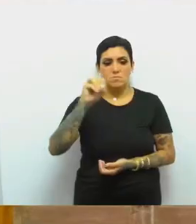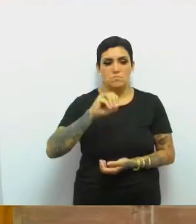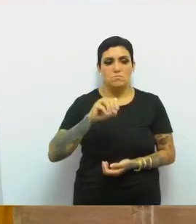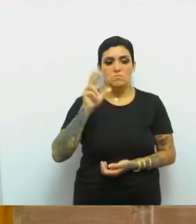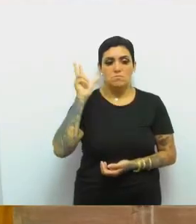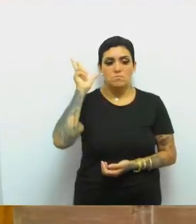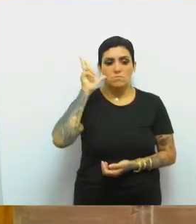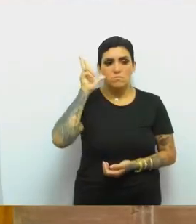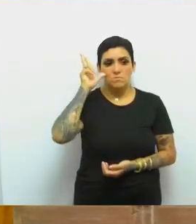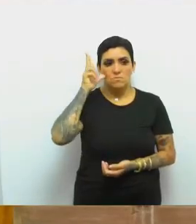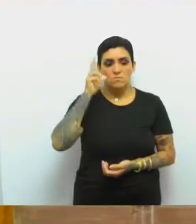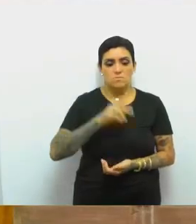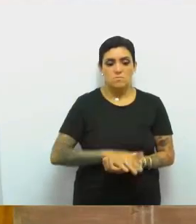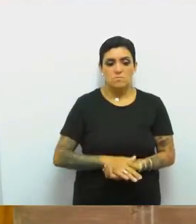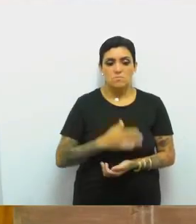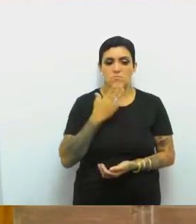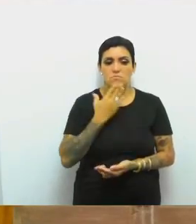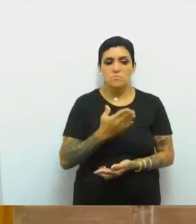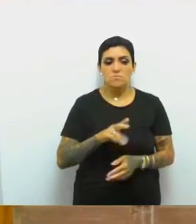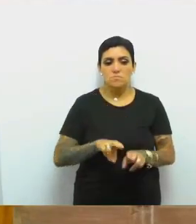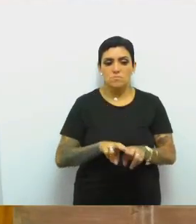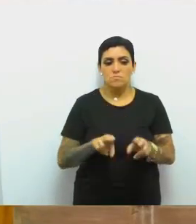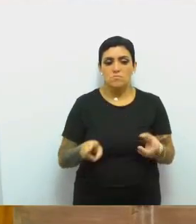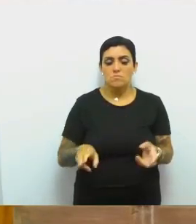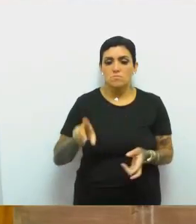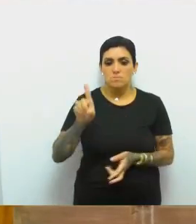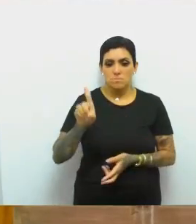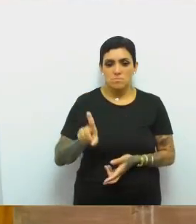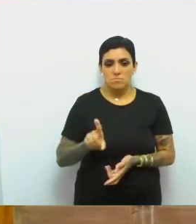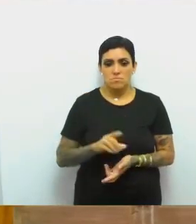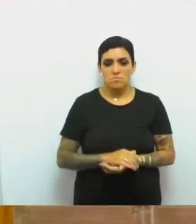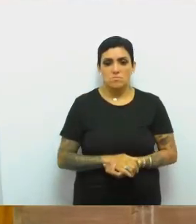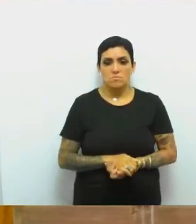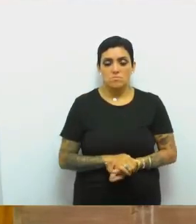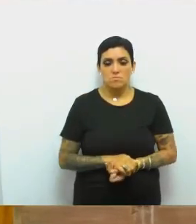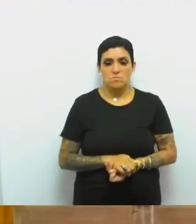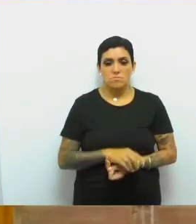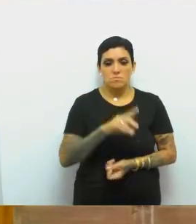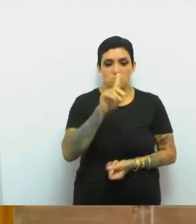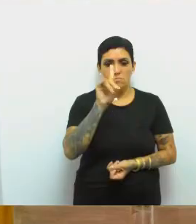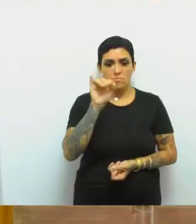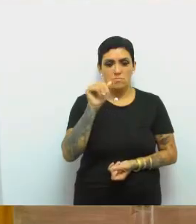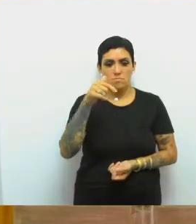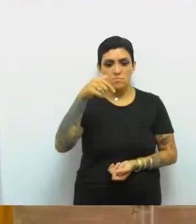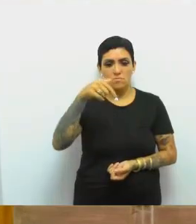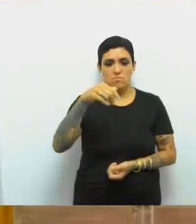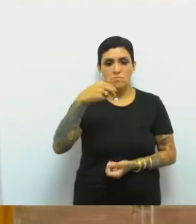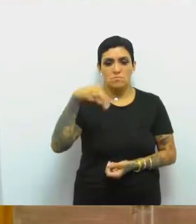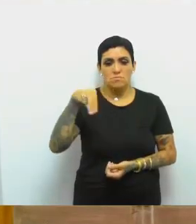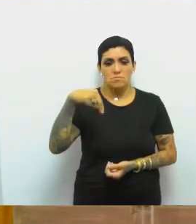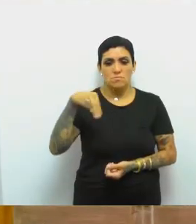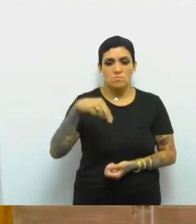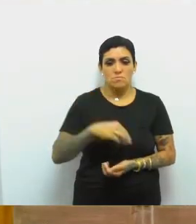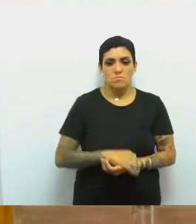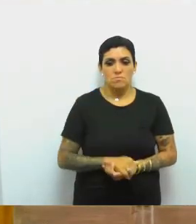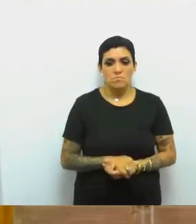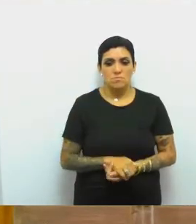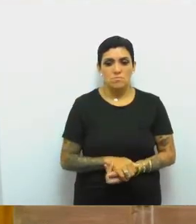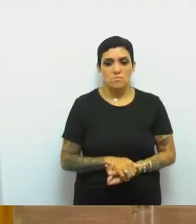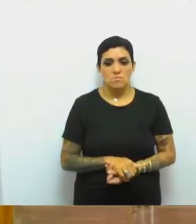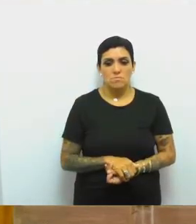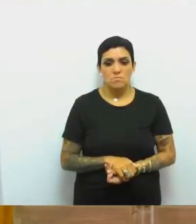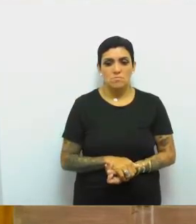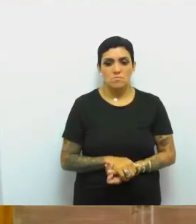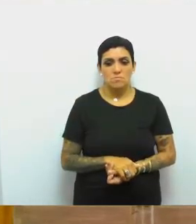Luciana Valverde, solicitando à mesa diretora ser excusado sua ausência na sessão ordinária dia 7 de novembro de 2024. Requerimento 444 da vereadora Luciana